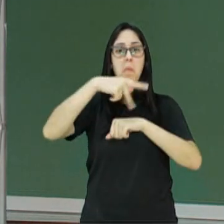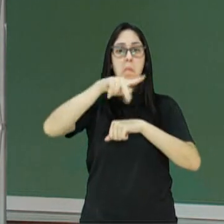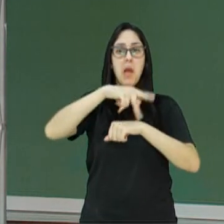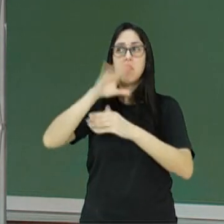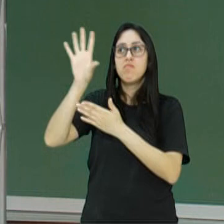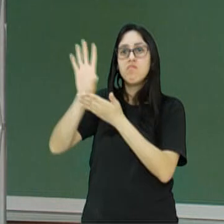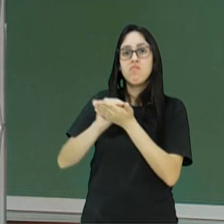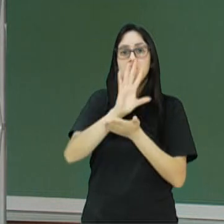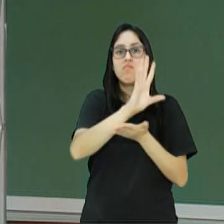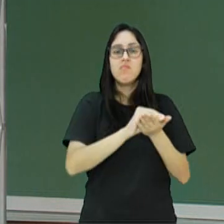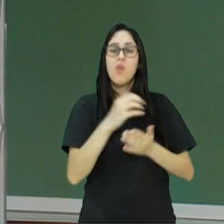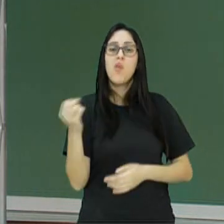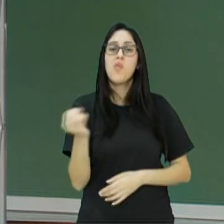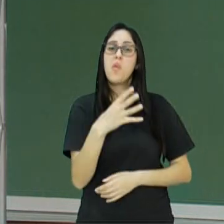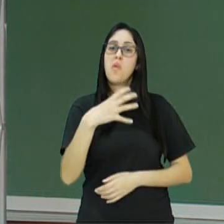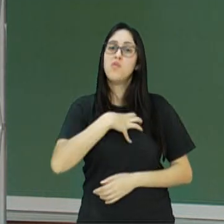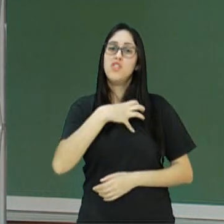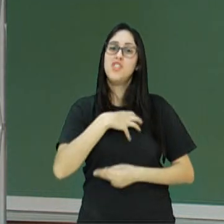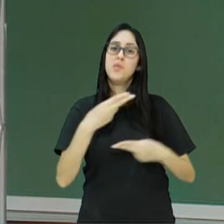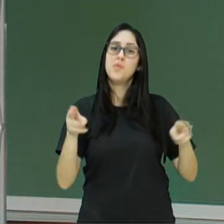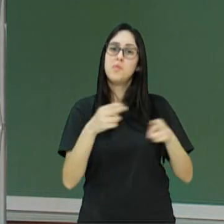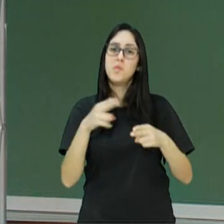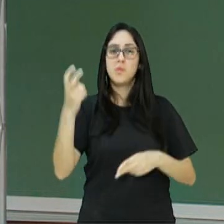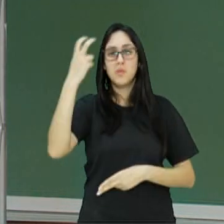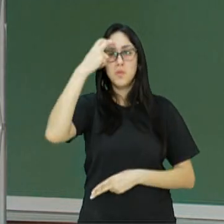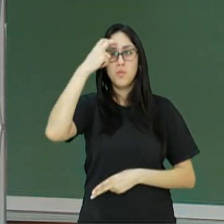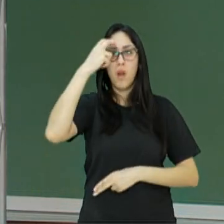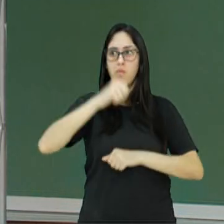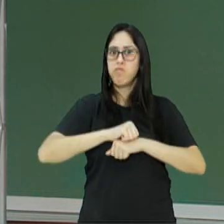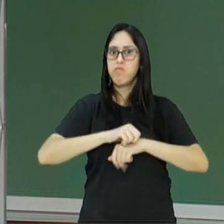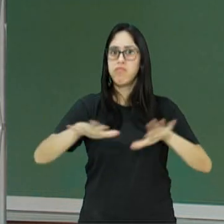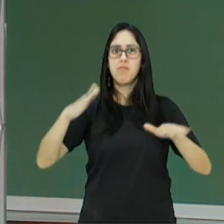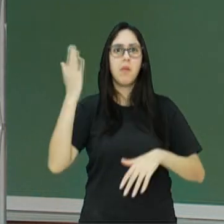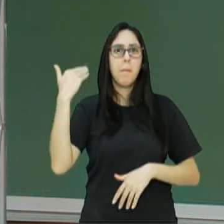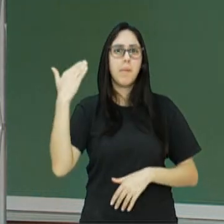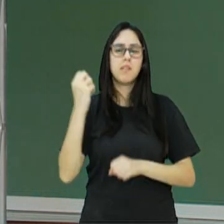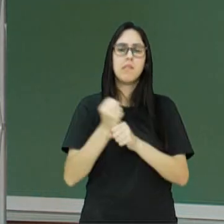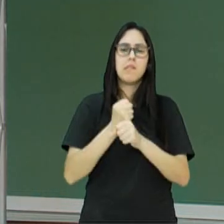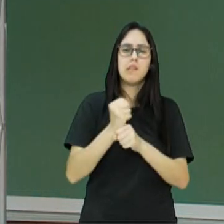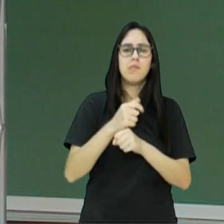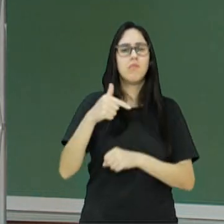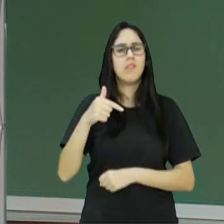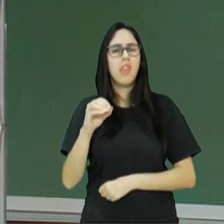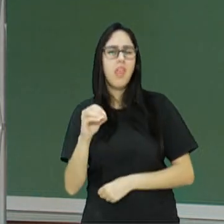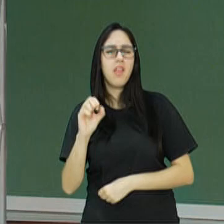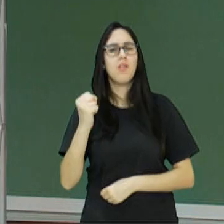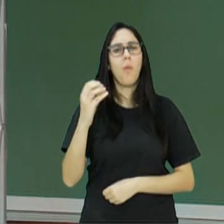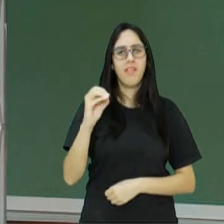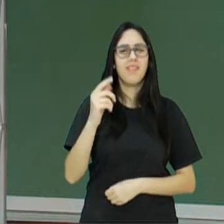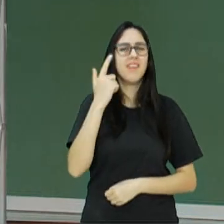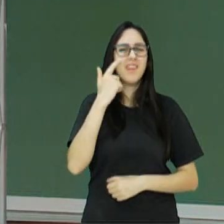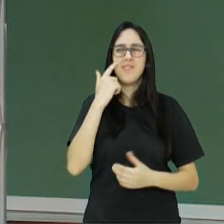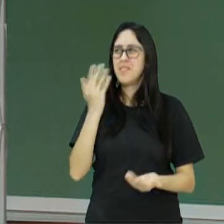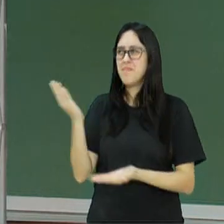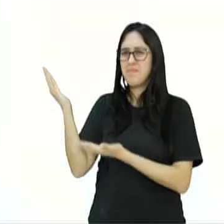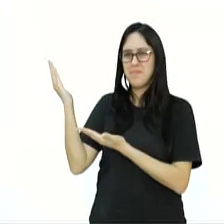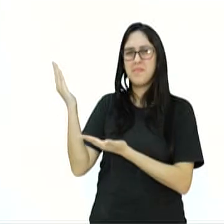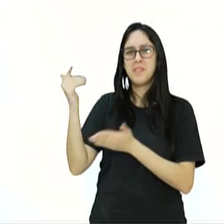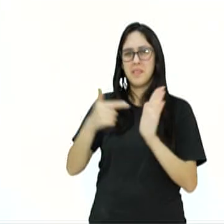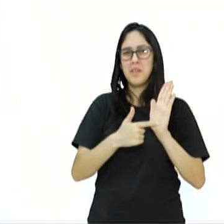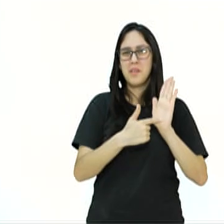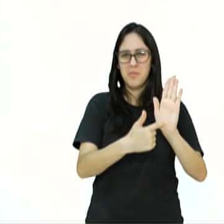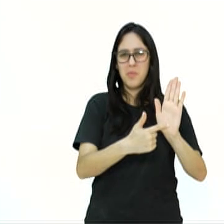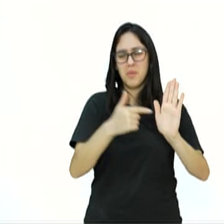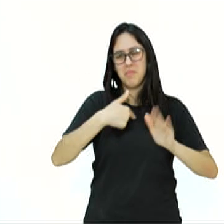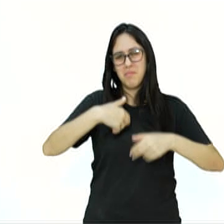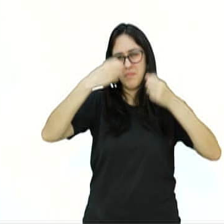novo gênero musical e fazendo sucesso nessas décadas de 70 e 80. Trago aqui para vocês, para ilustrar o que o professor